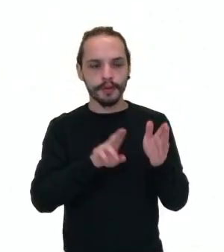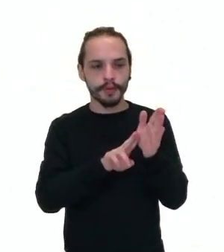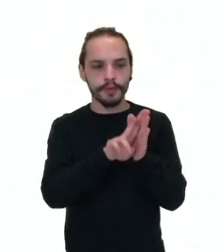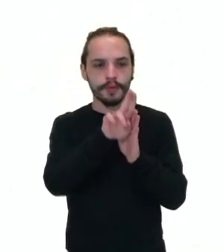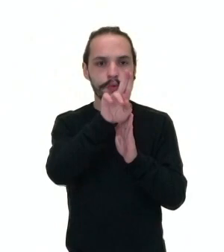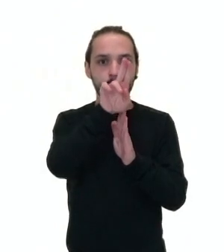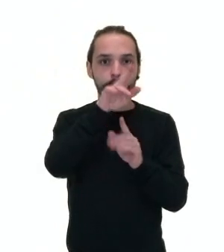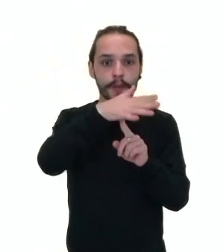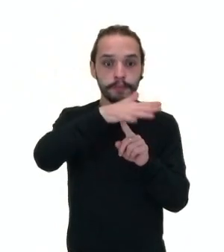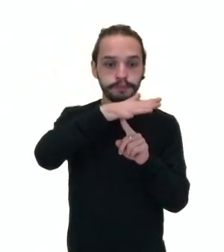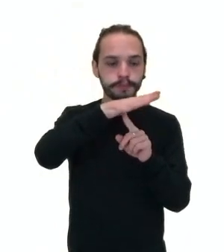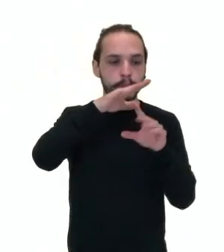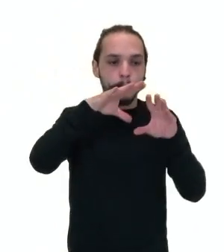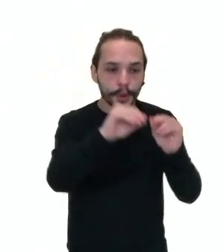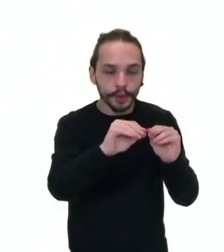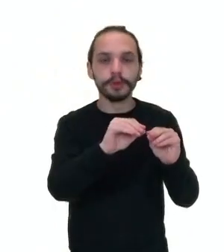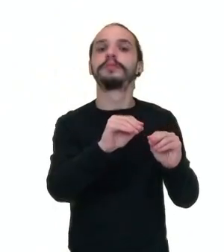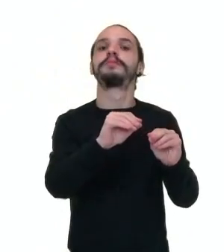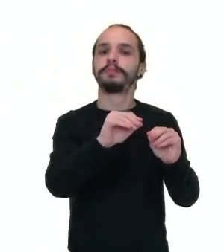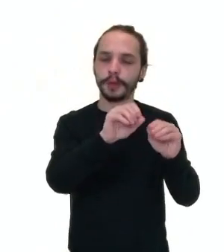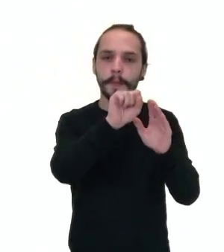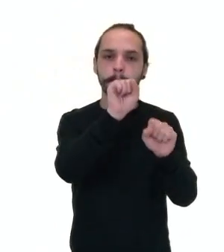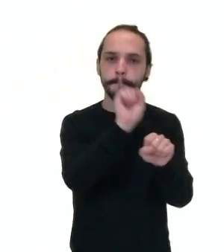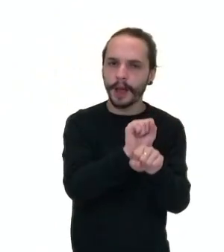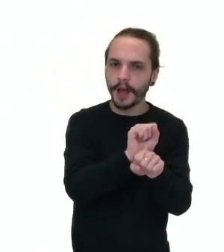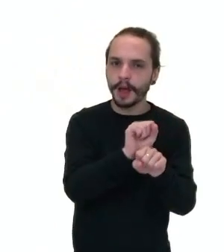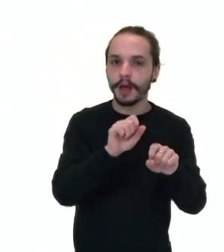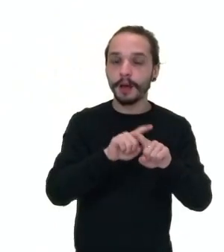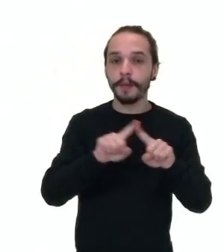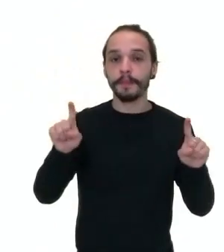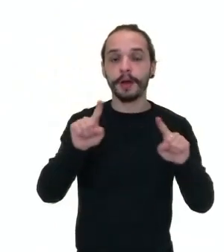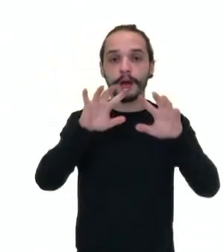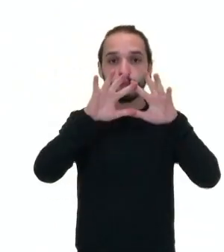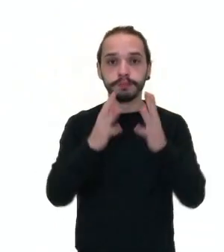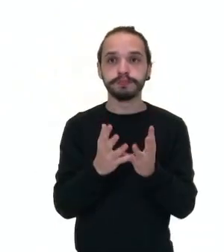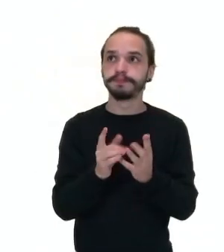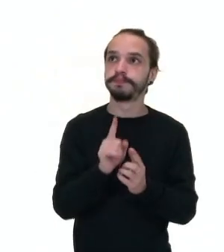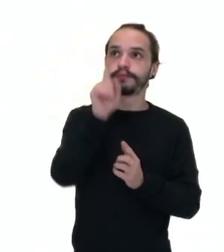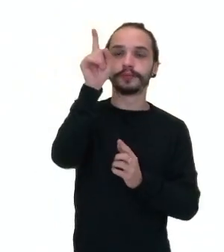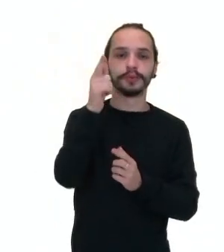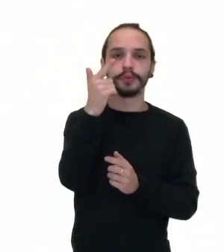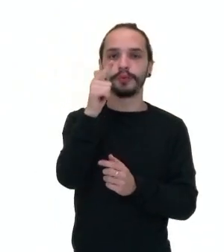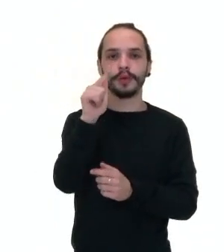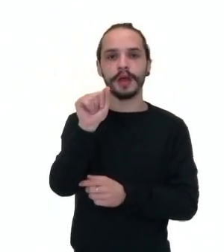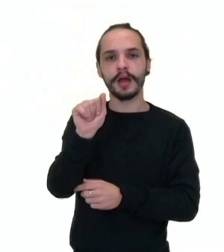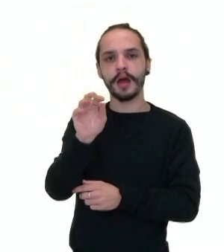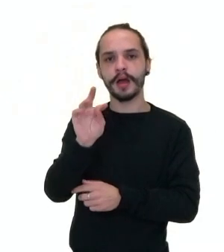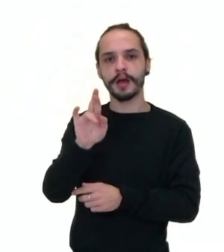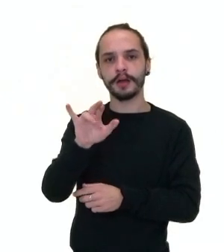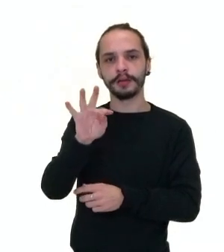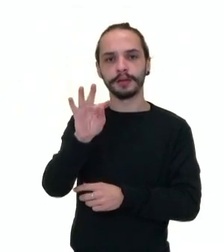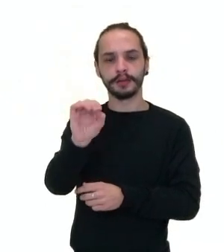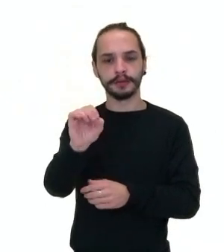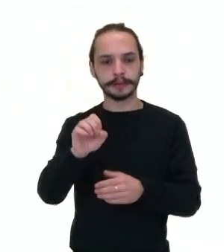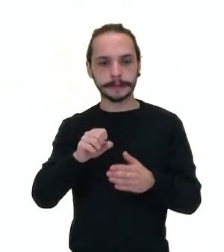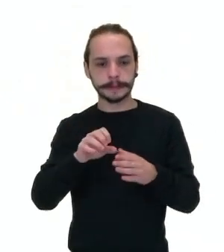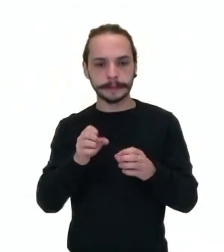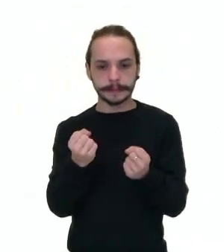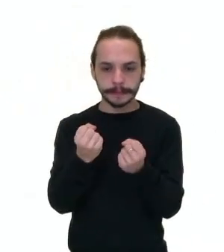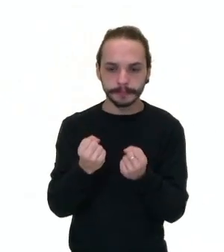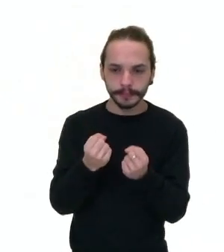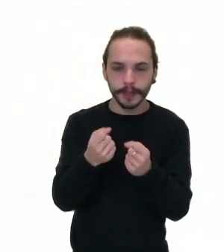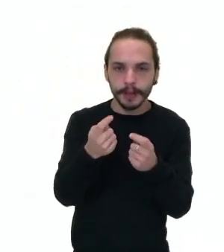os motores sejam desligados. No entanto, no espaço sideral não há atrito. Segundo a lei da inércia, a tendência da